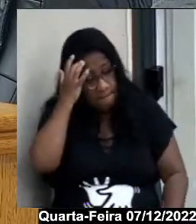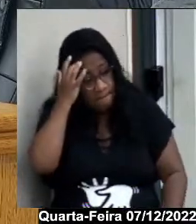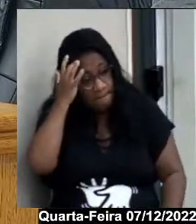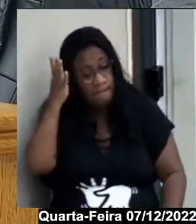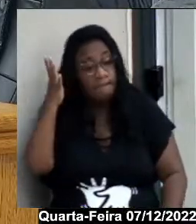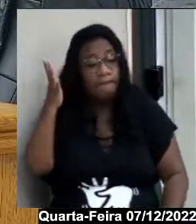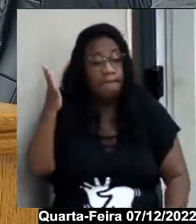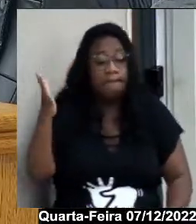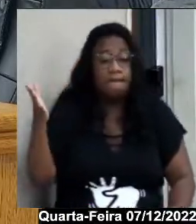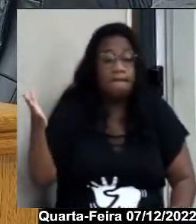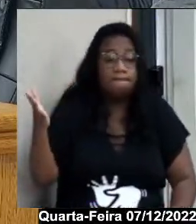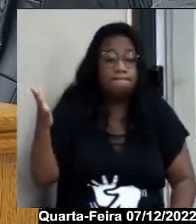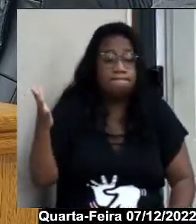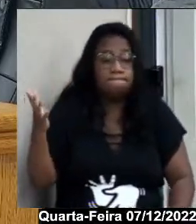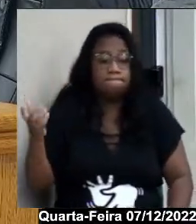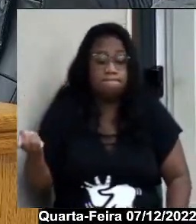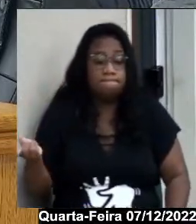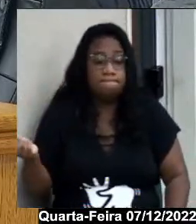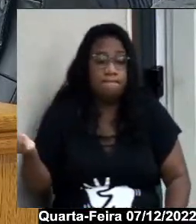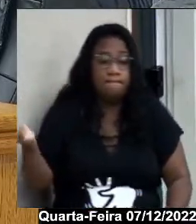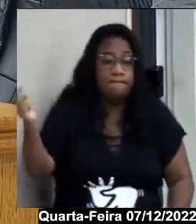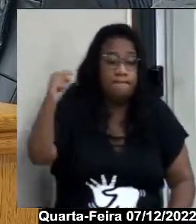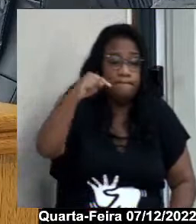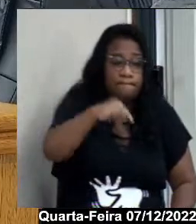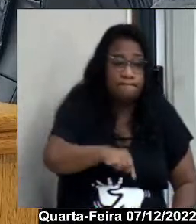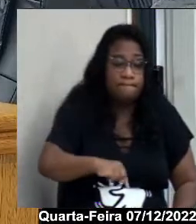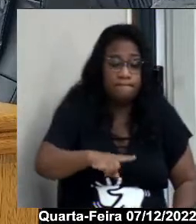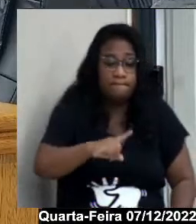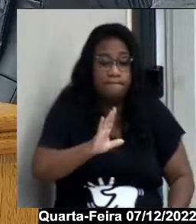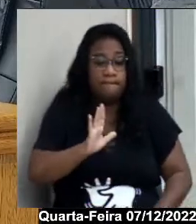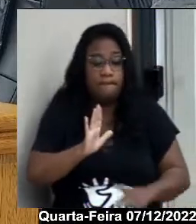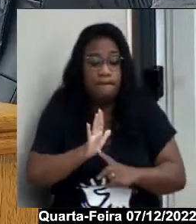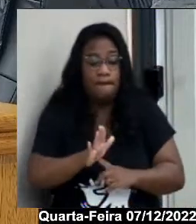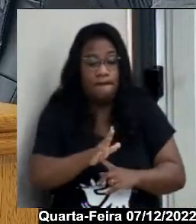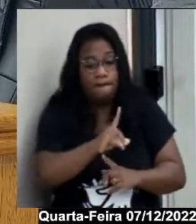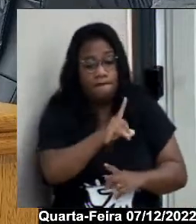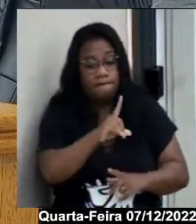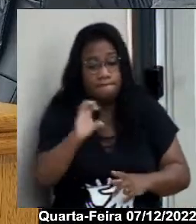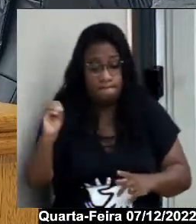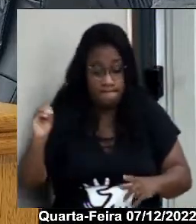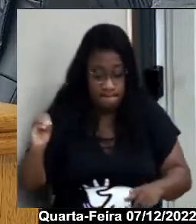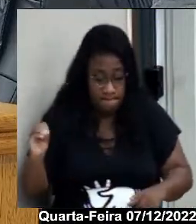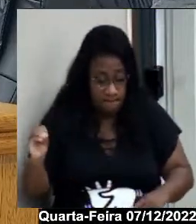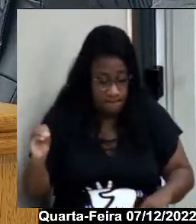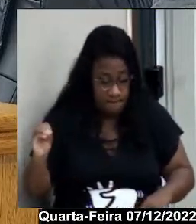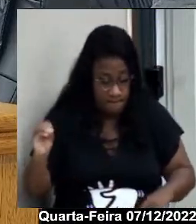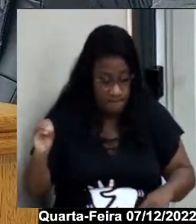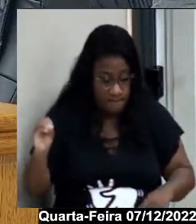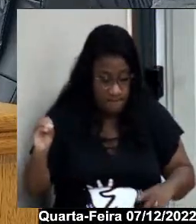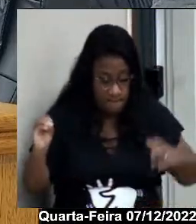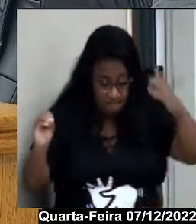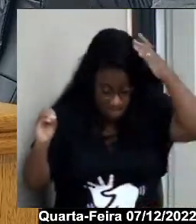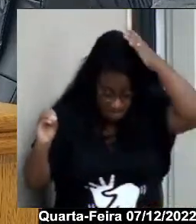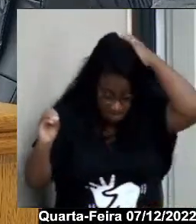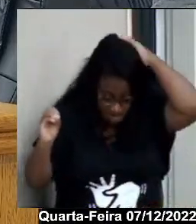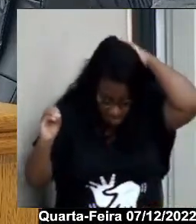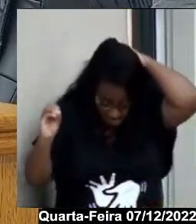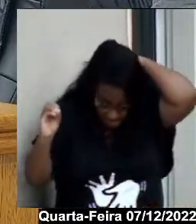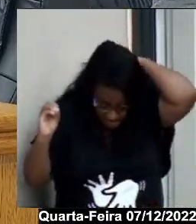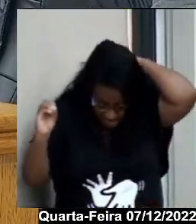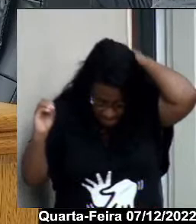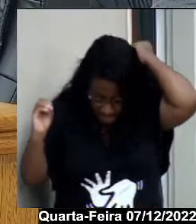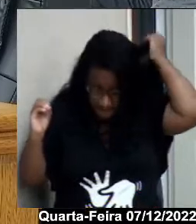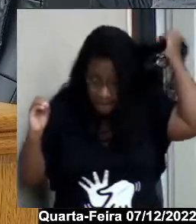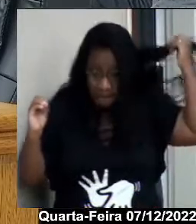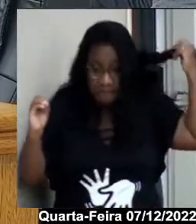Eu costumo falar, defeitos, índio. Você vem aqui, você aponta 10. Me fala uma qualidade, né? Como nosso amigo aqui, que